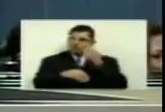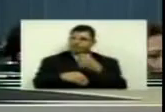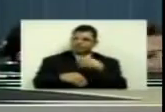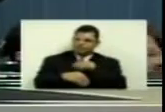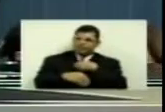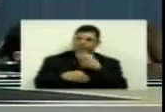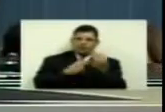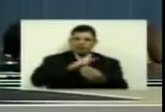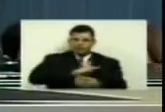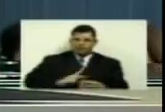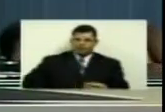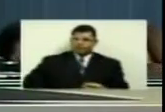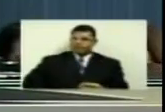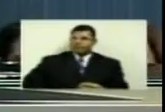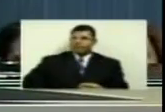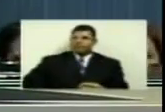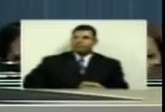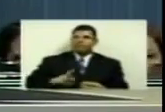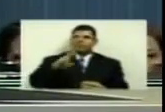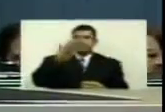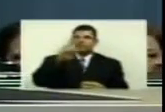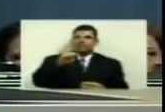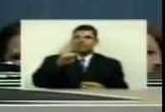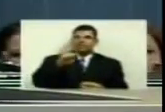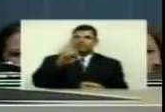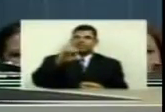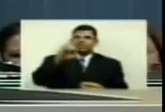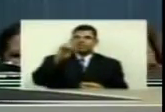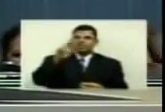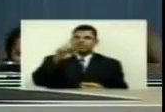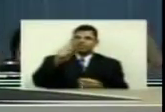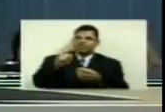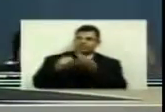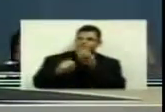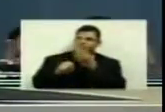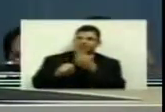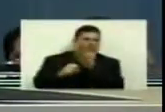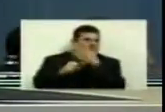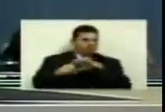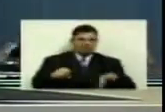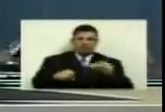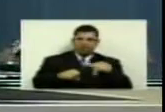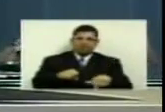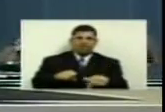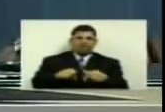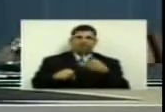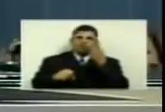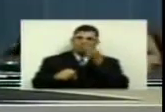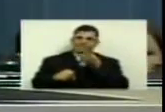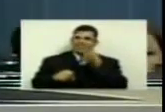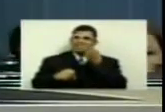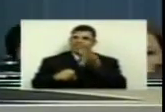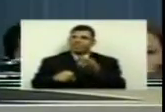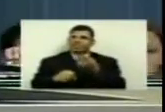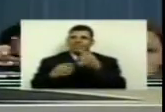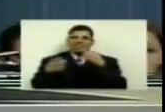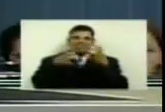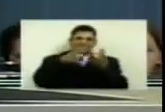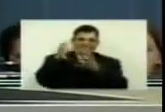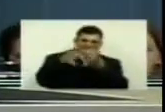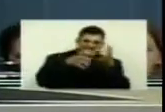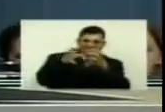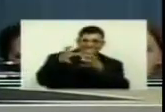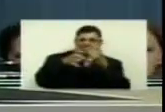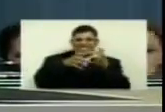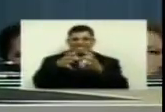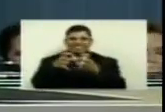com o presidente ao vivo na Rádio Acrítica, no programa de rádio. Não quero aqui repercutir discussões